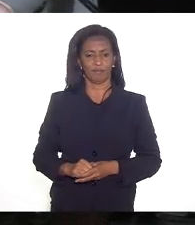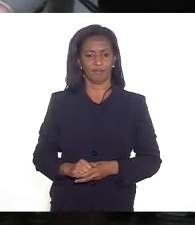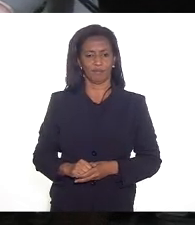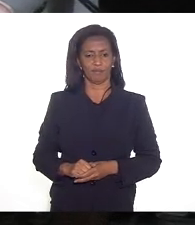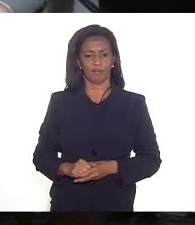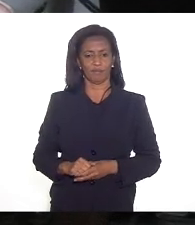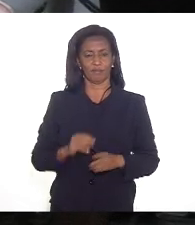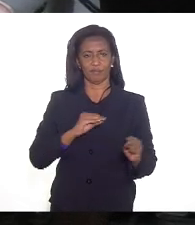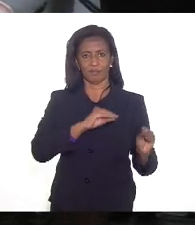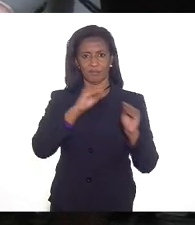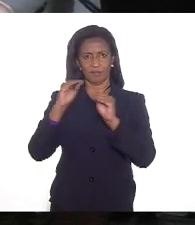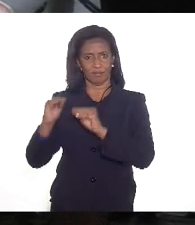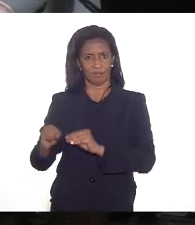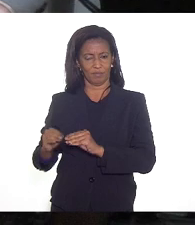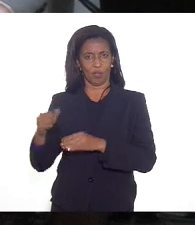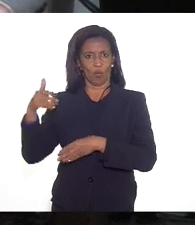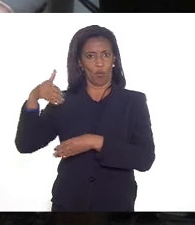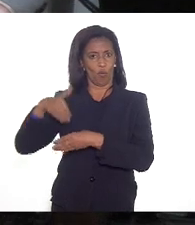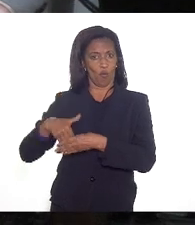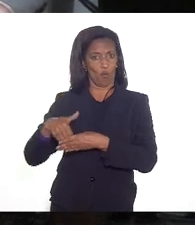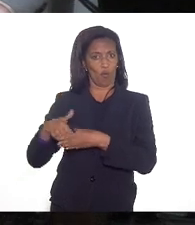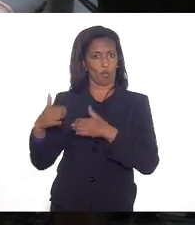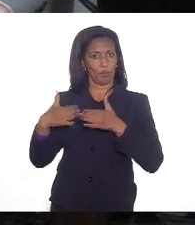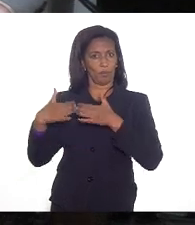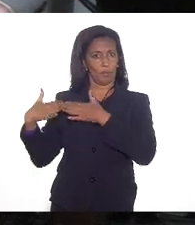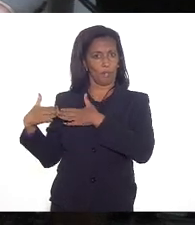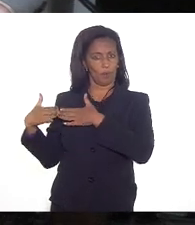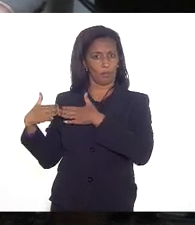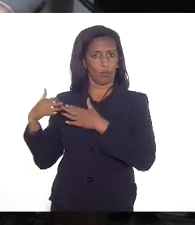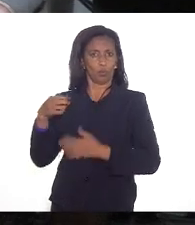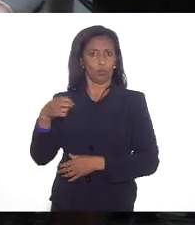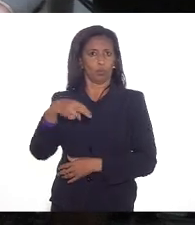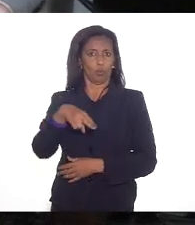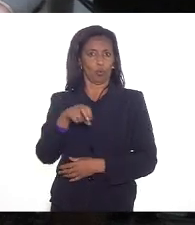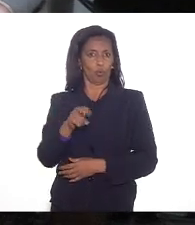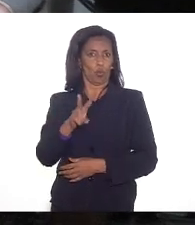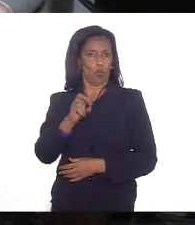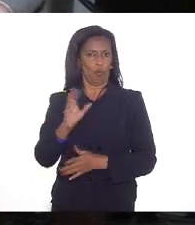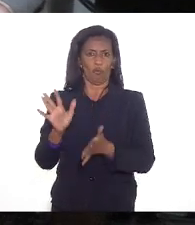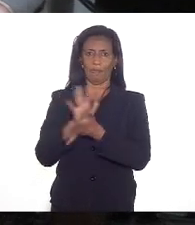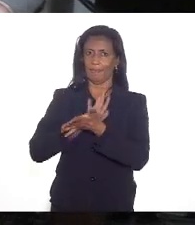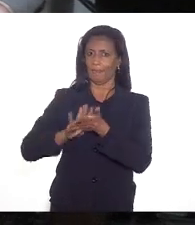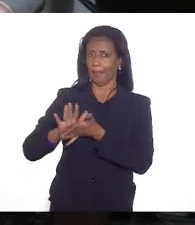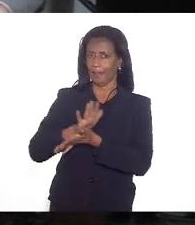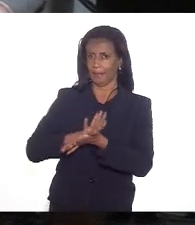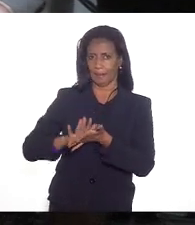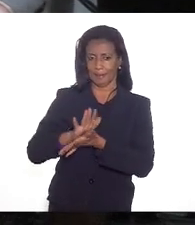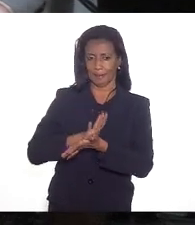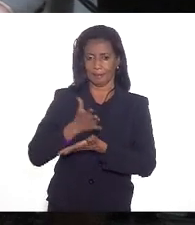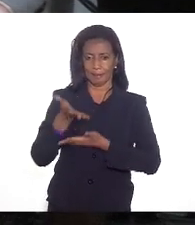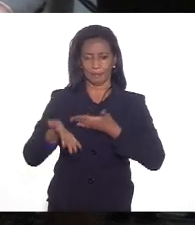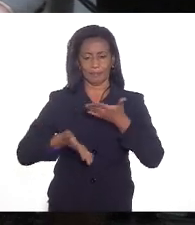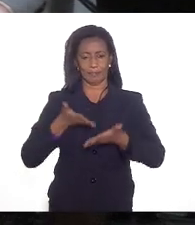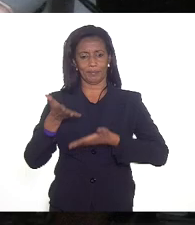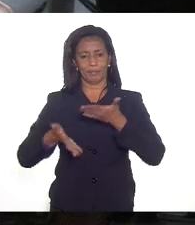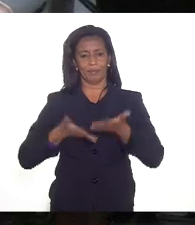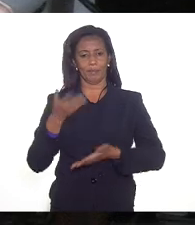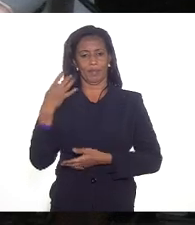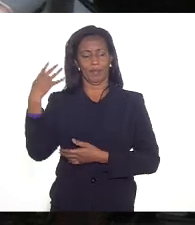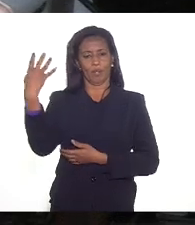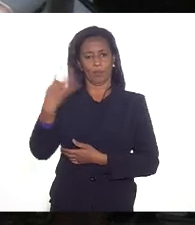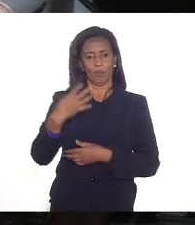aprovado vai à promulgação com voto pela abstenção do novo nada mais a tratar a quarta